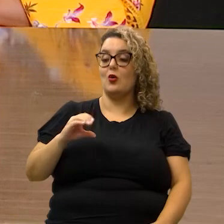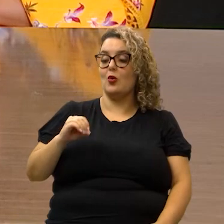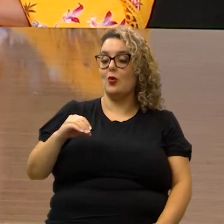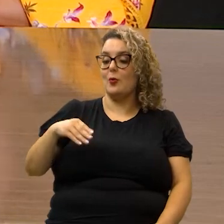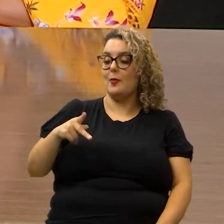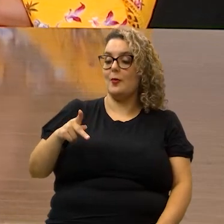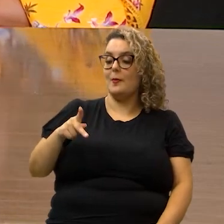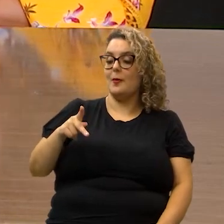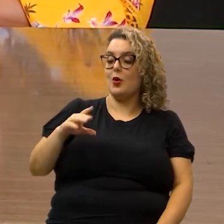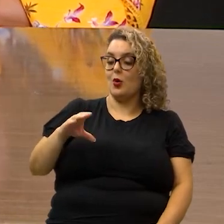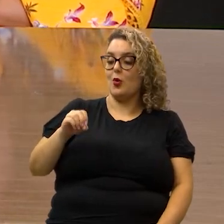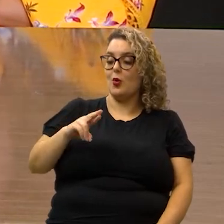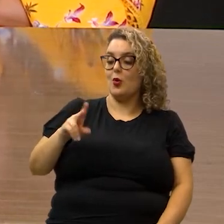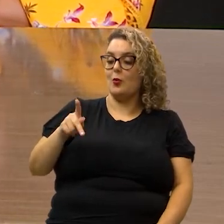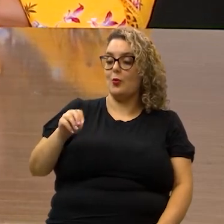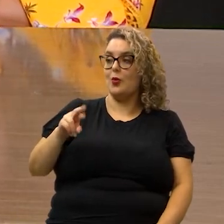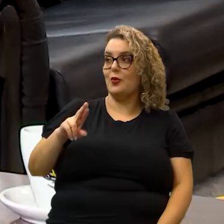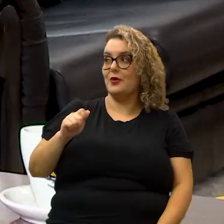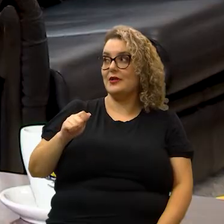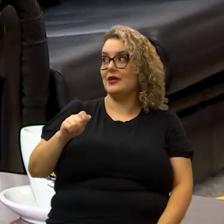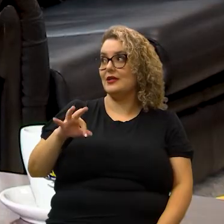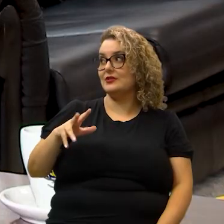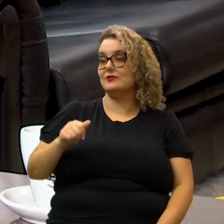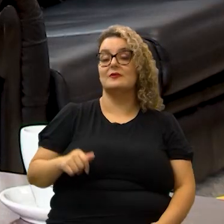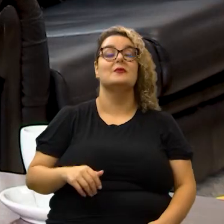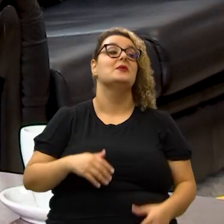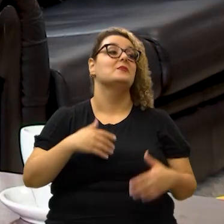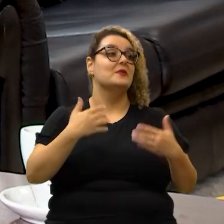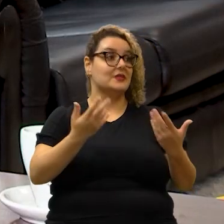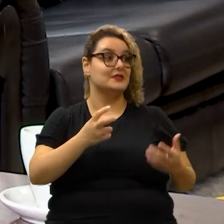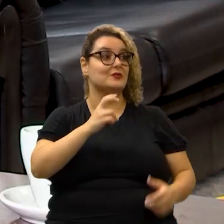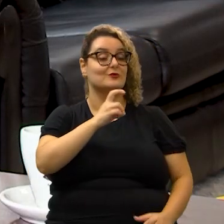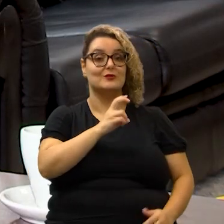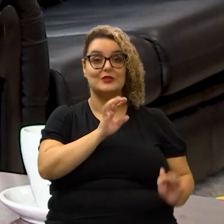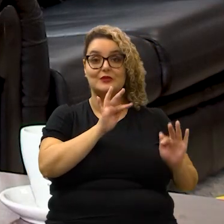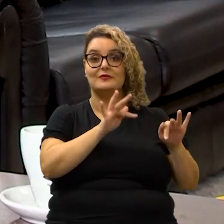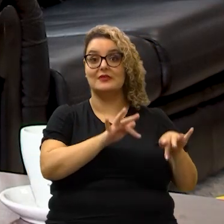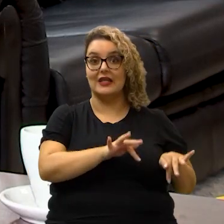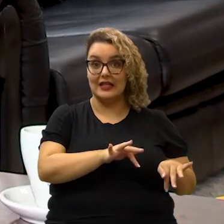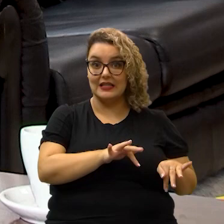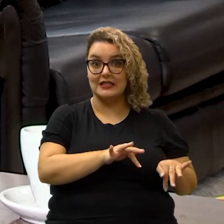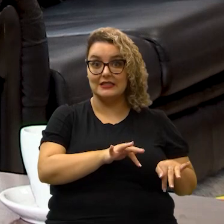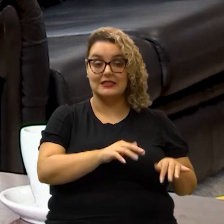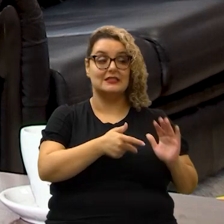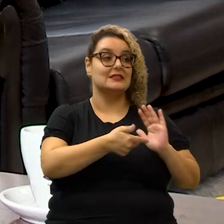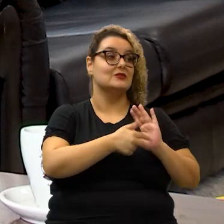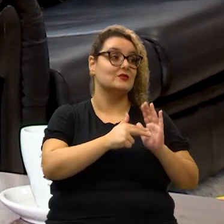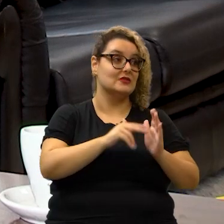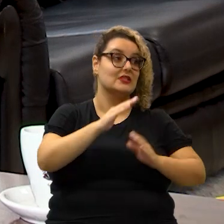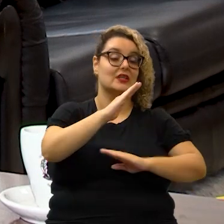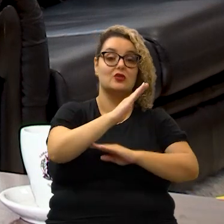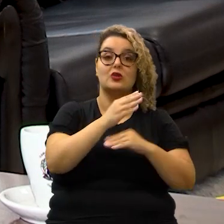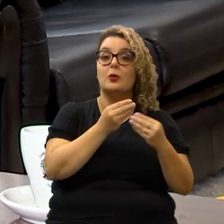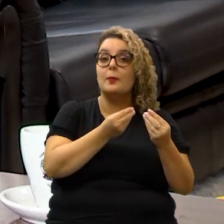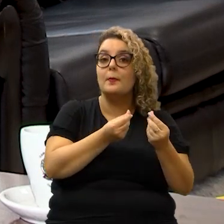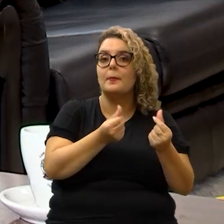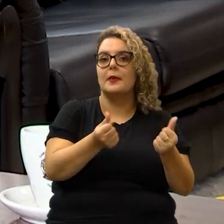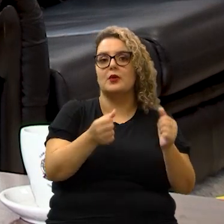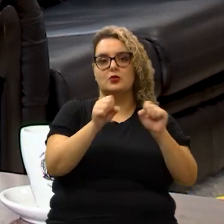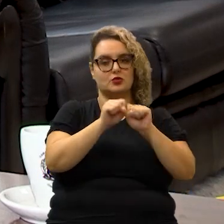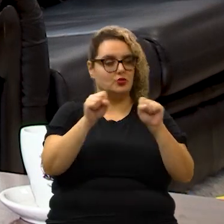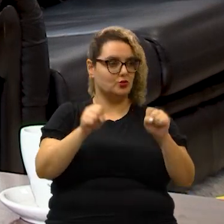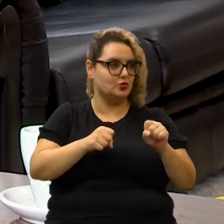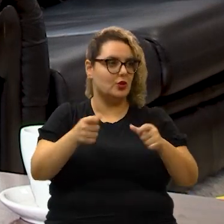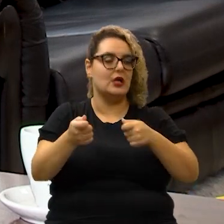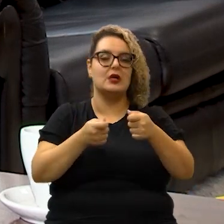os 5 concorrentes finalistas, né, isso significa que a Câmara tem aprimorado seus sistemas de controle,